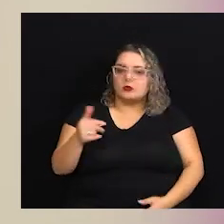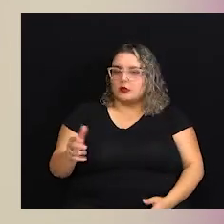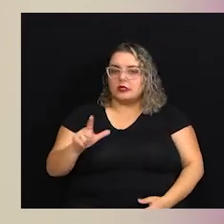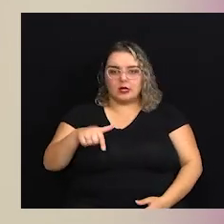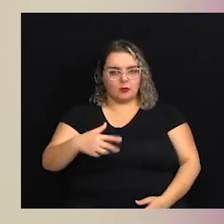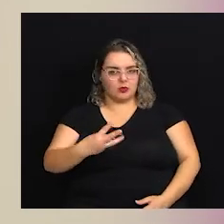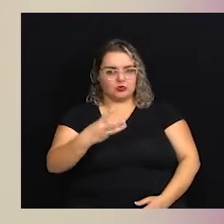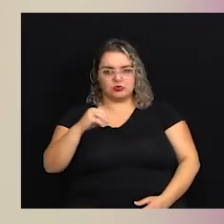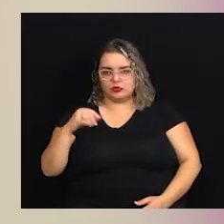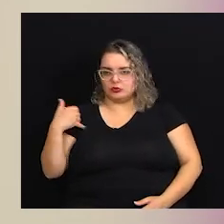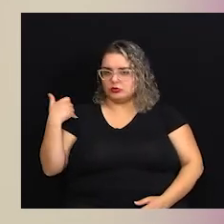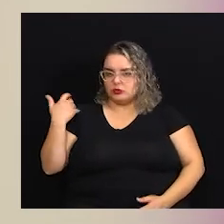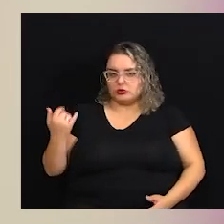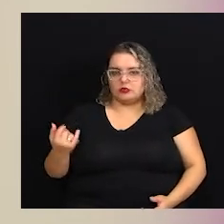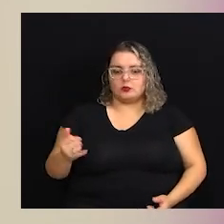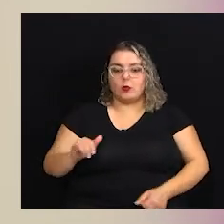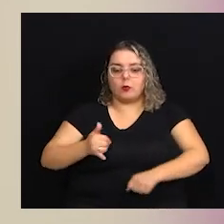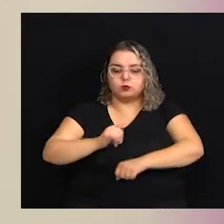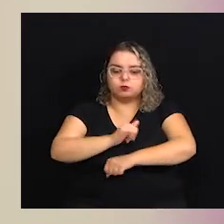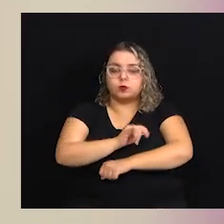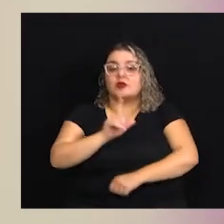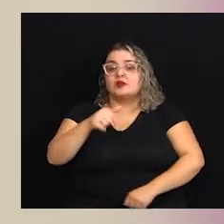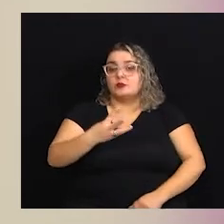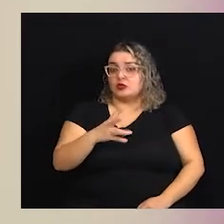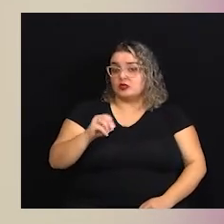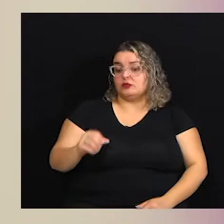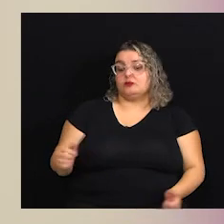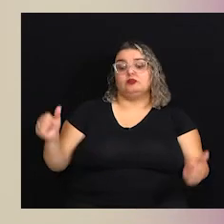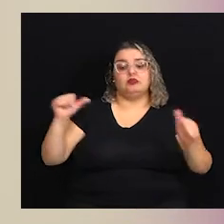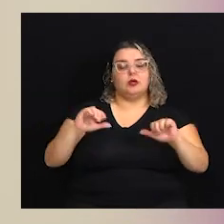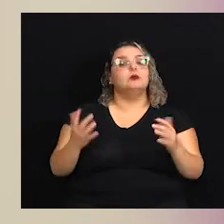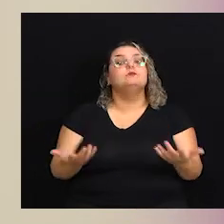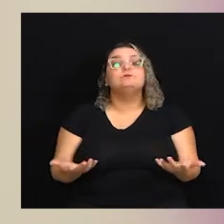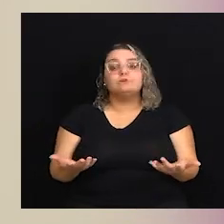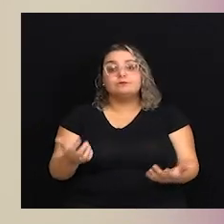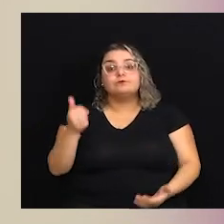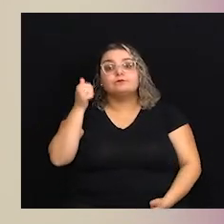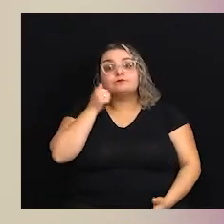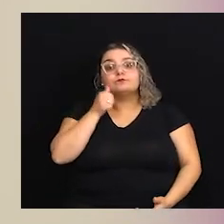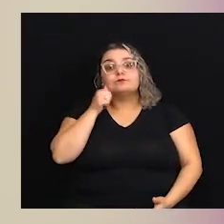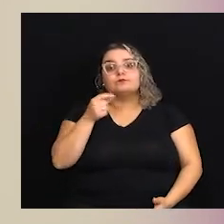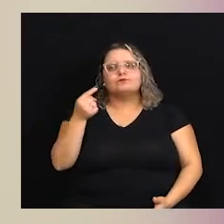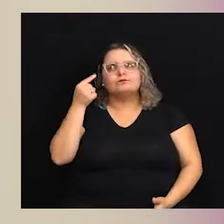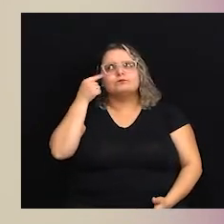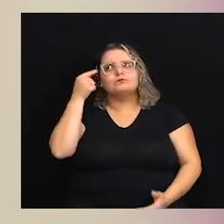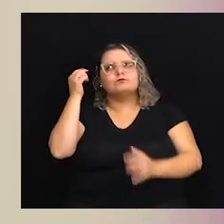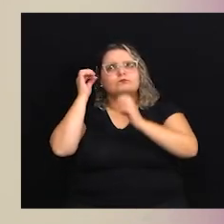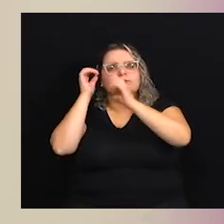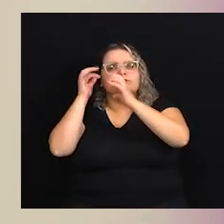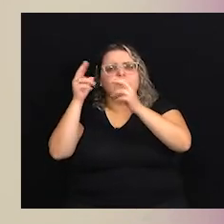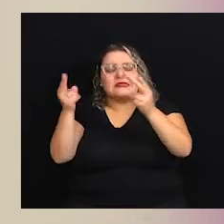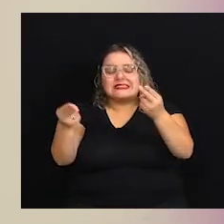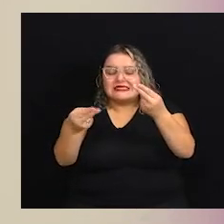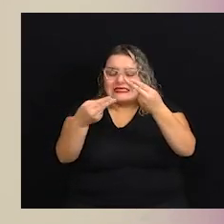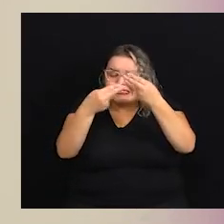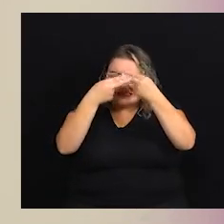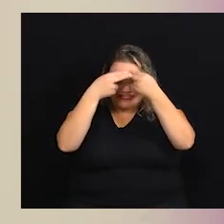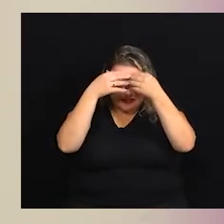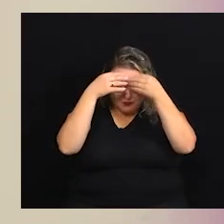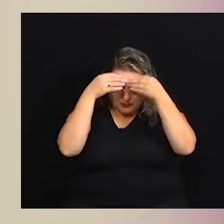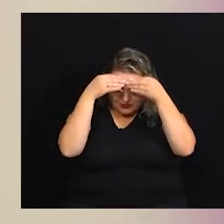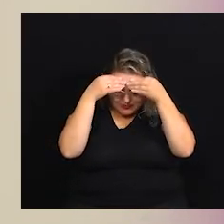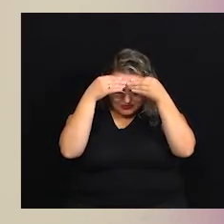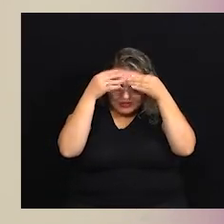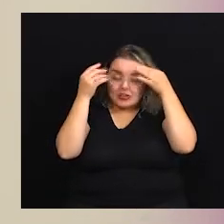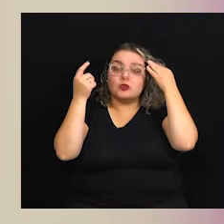nunca mais, tá? Depois dos 30, começa a ficar gordinha, depois dos 40, só piora. E a mulher vai ficando com aquele